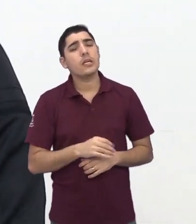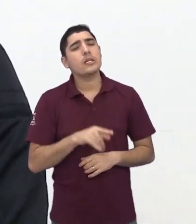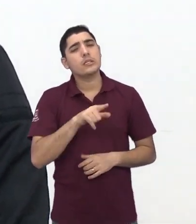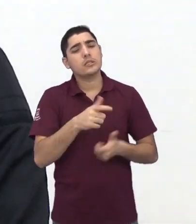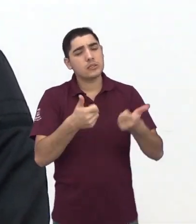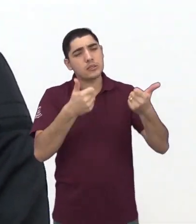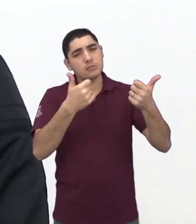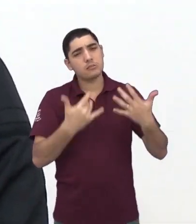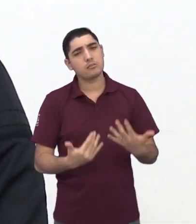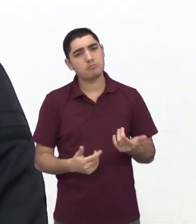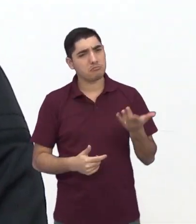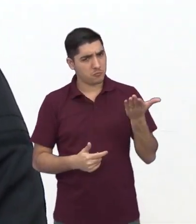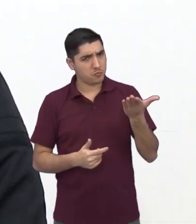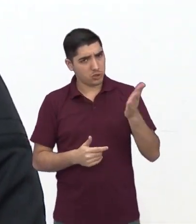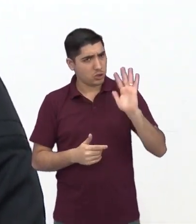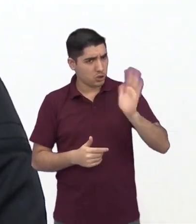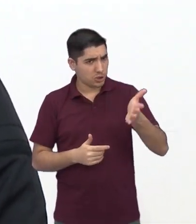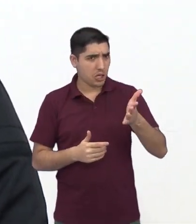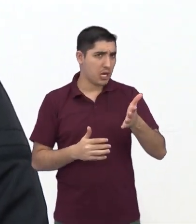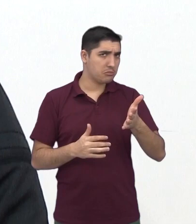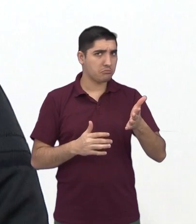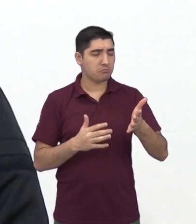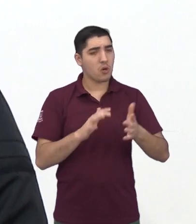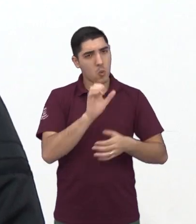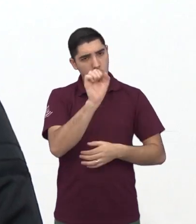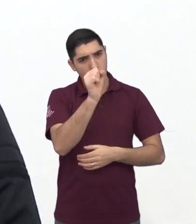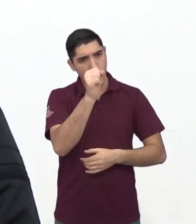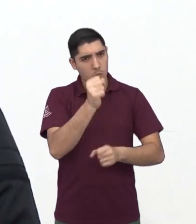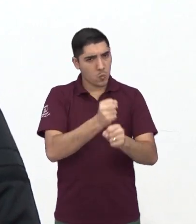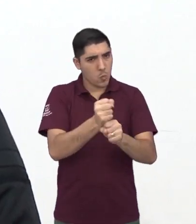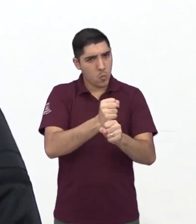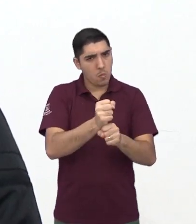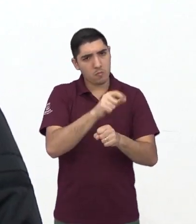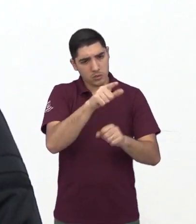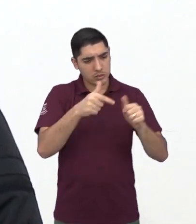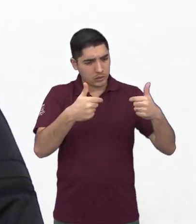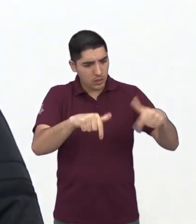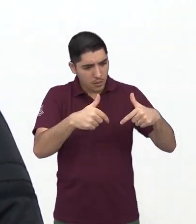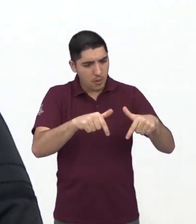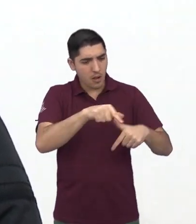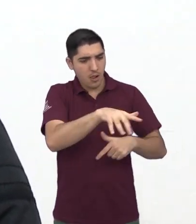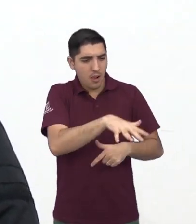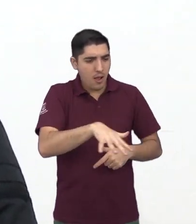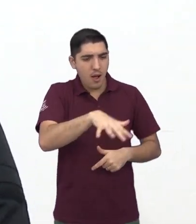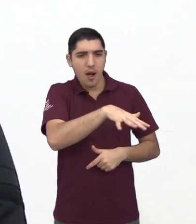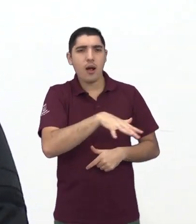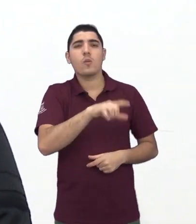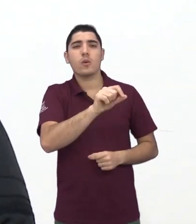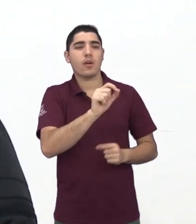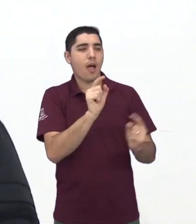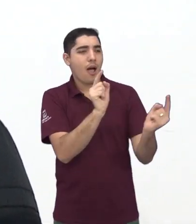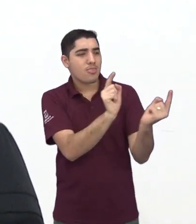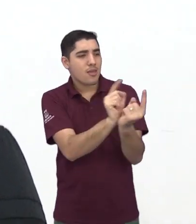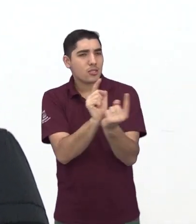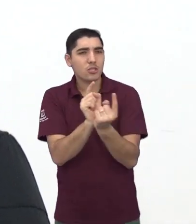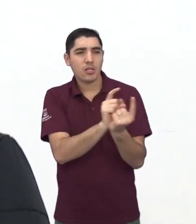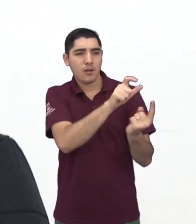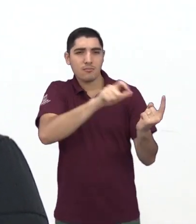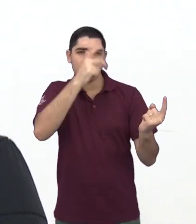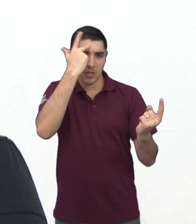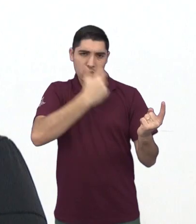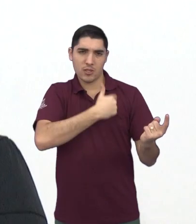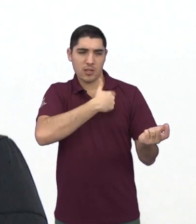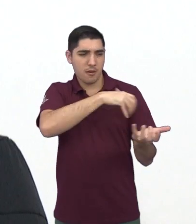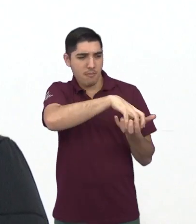gente, você já está há aproximadamente 8 anos, trabalhando com essa área, já atende muitas pessoas, que